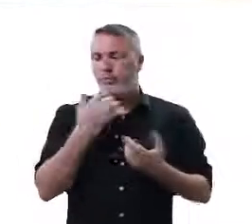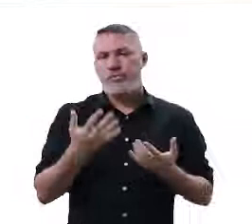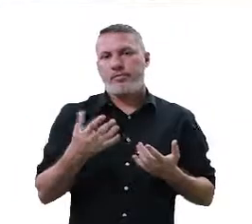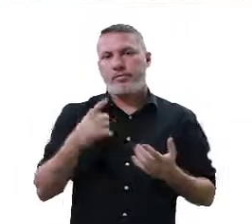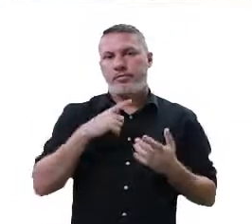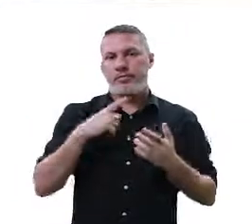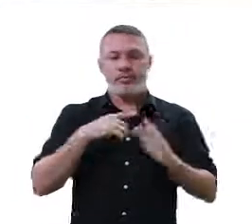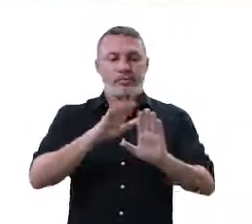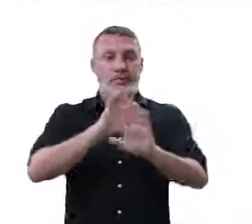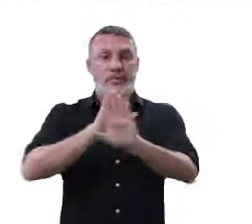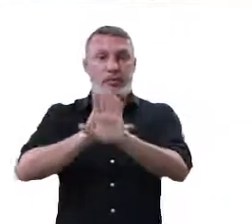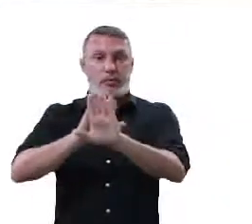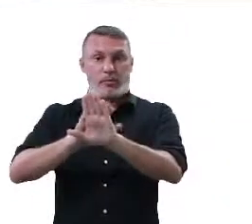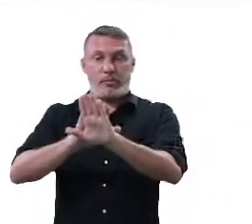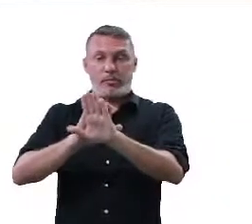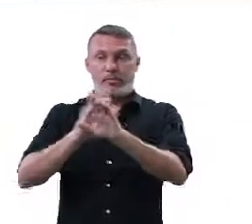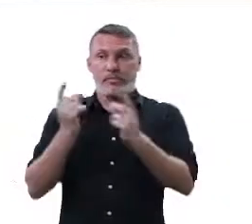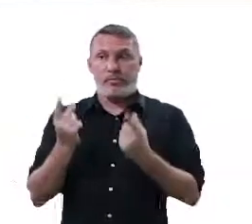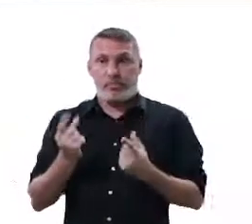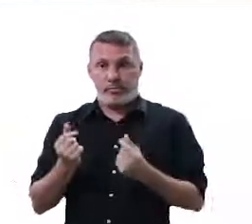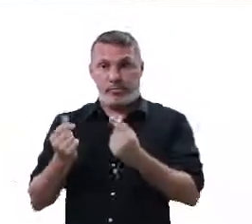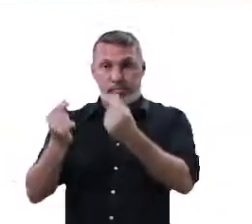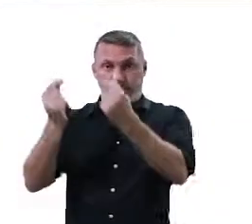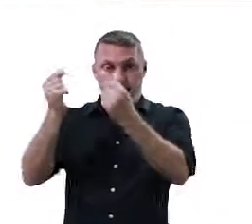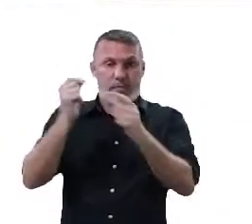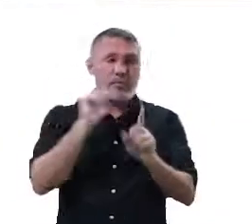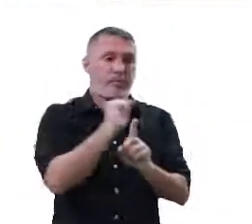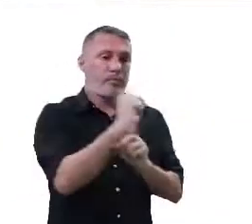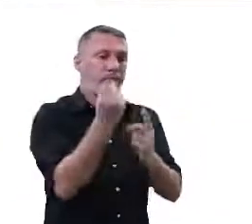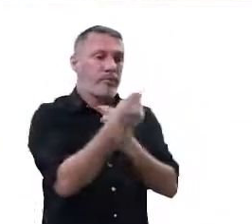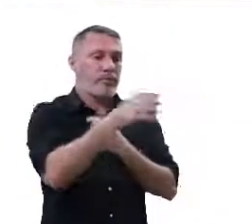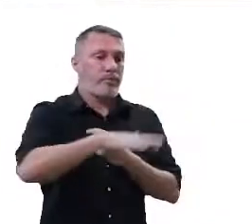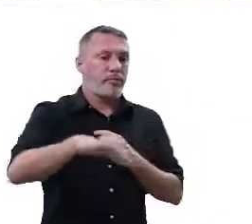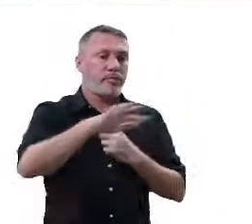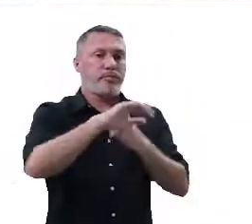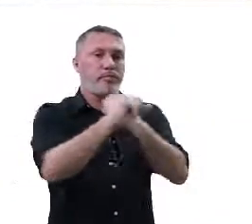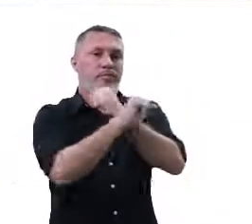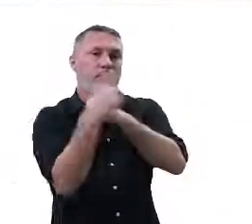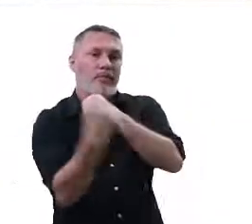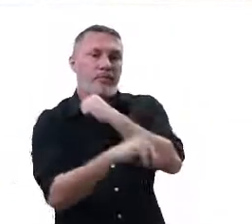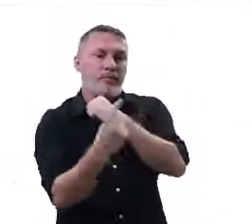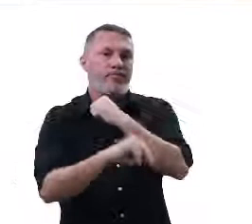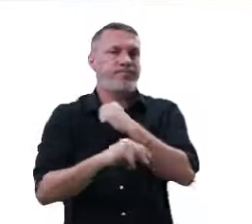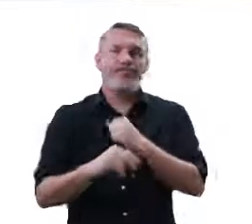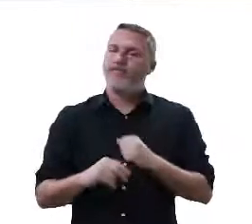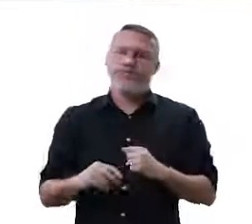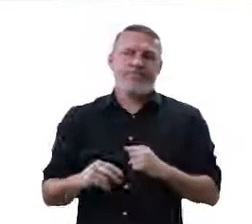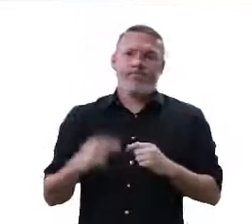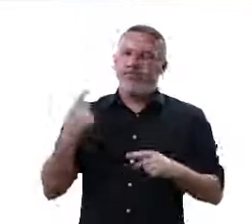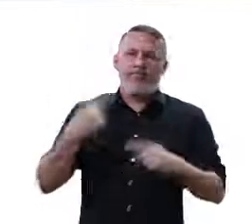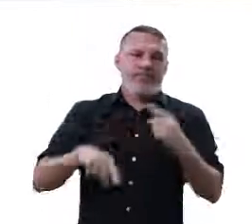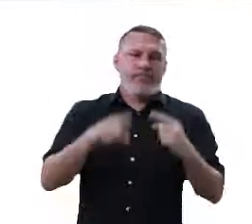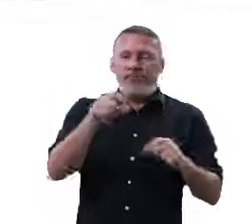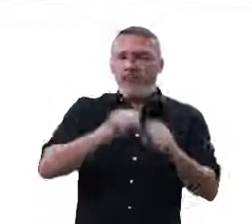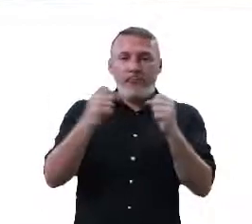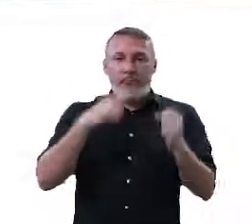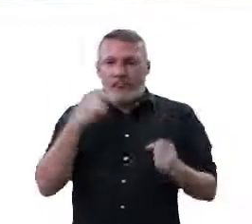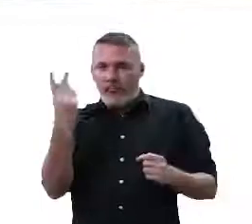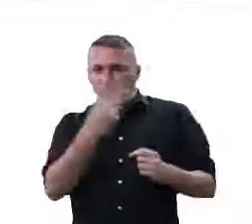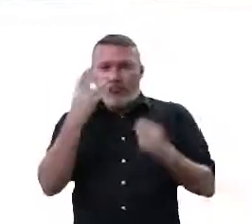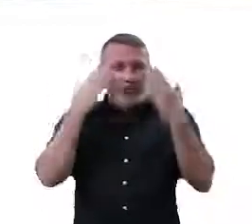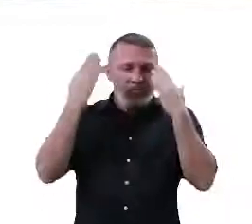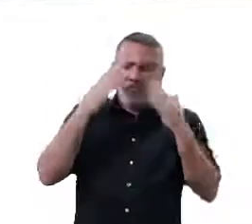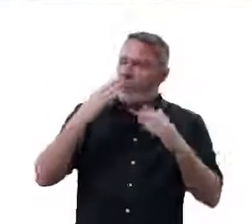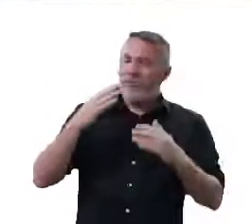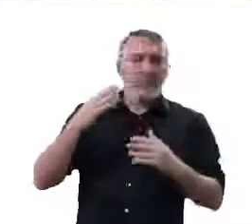existência, suponhamos, de uma ideologia burguesa numa sociedade escravocrata. Tá? Então, não há possibilidade de você casar os